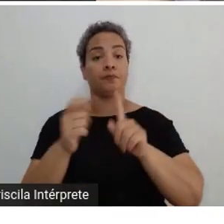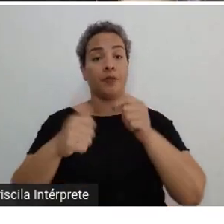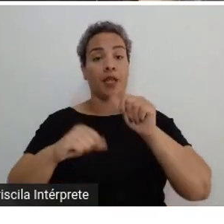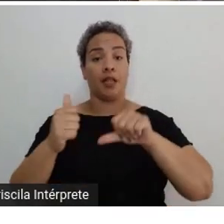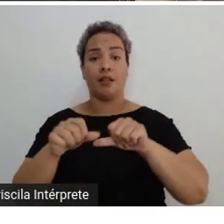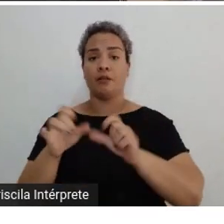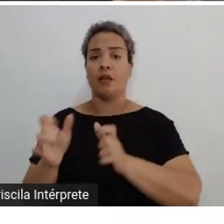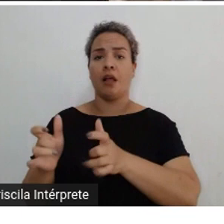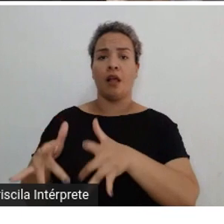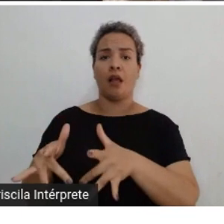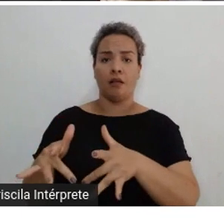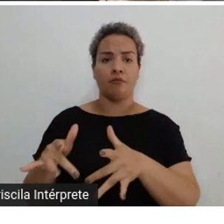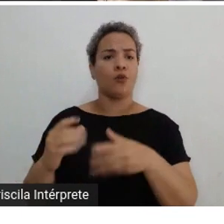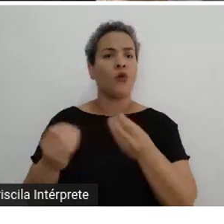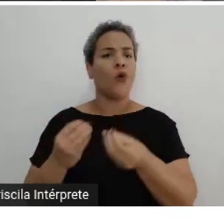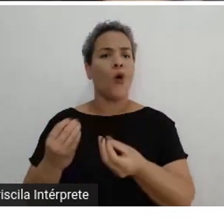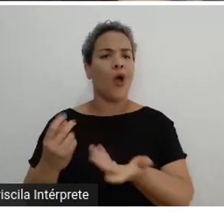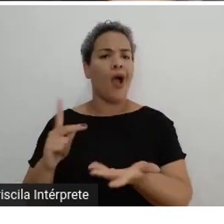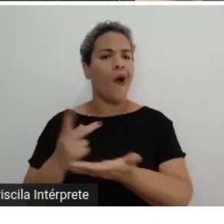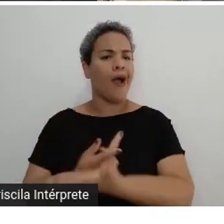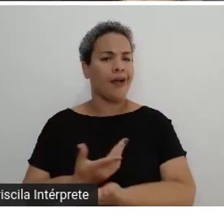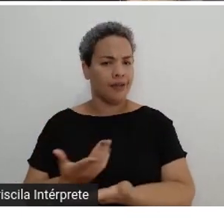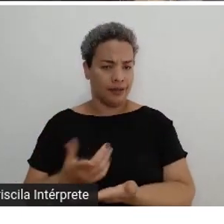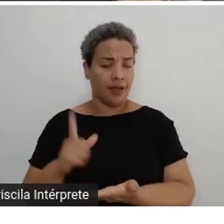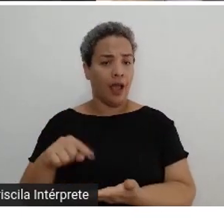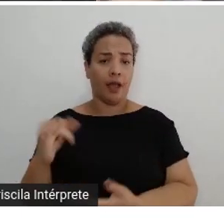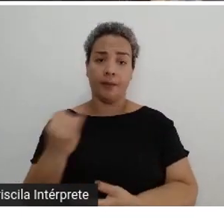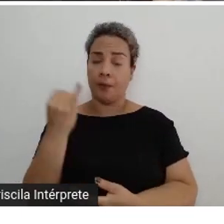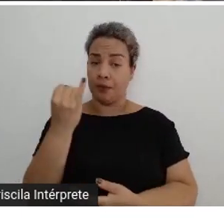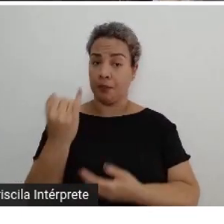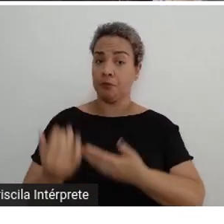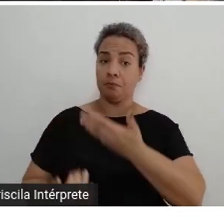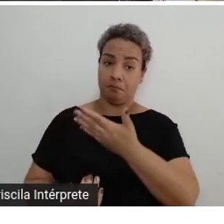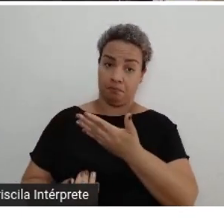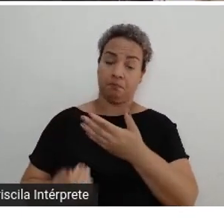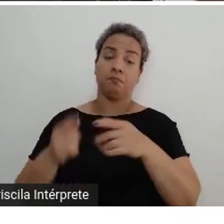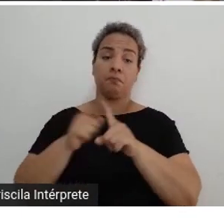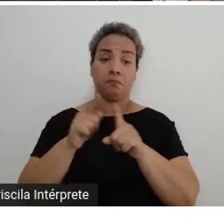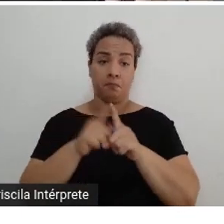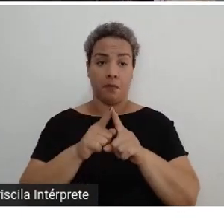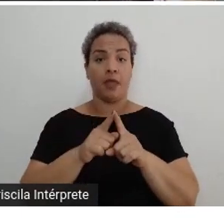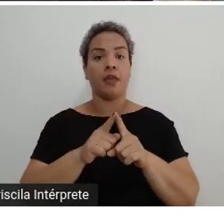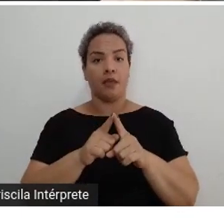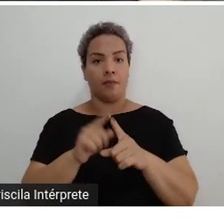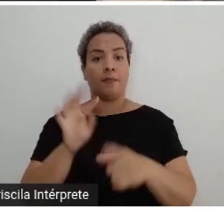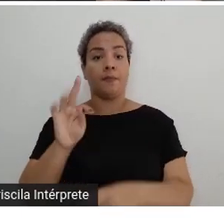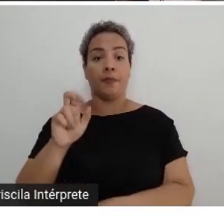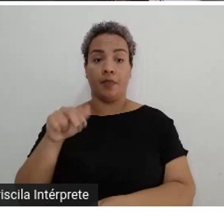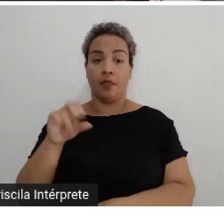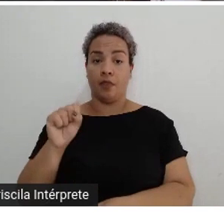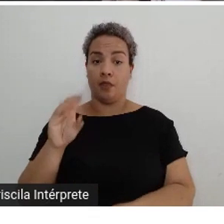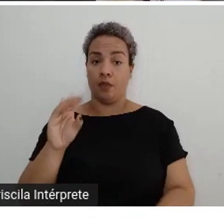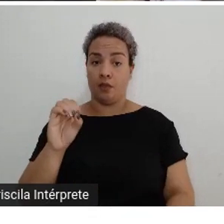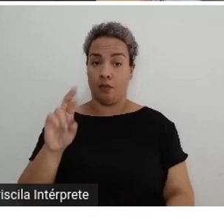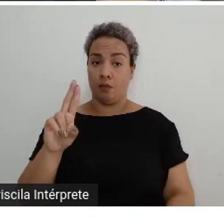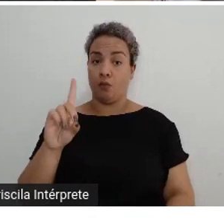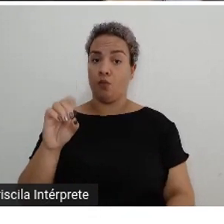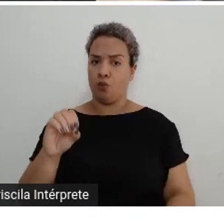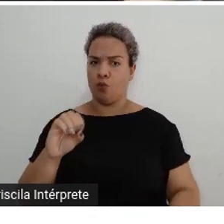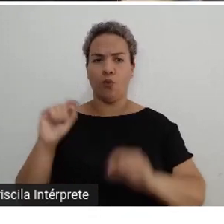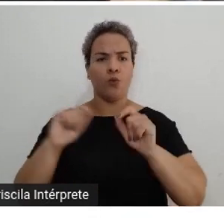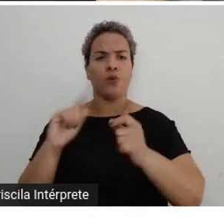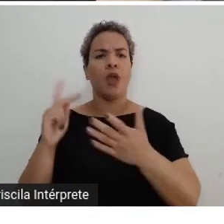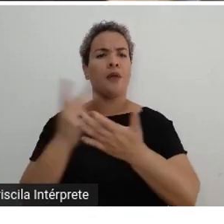abandono, mas é importante também, por exemplo, análise de transbordo, né? A que pontos eu estou transbordando? Será